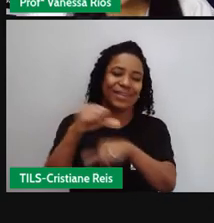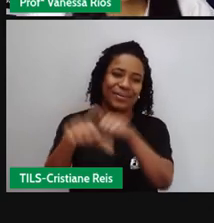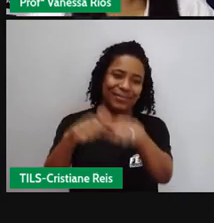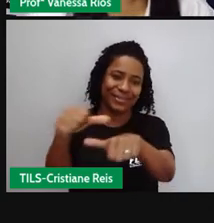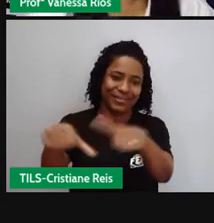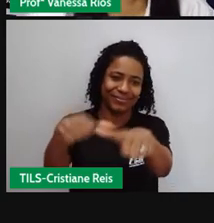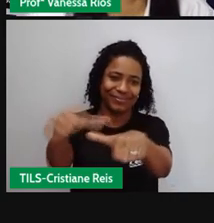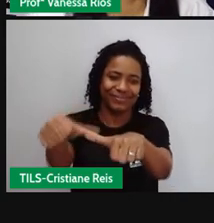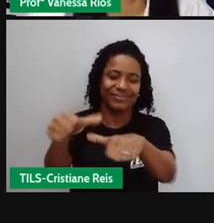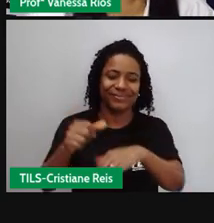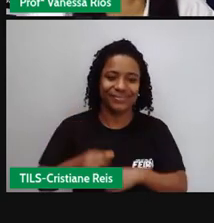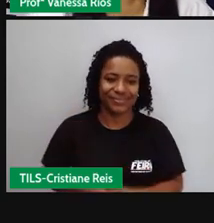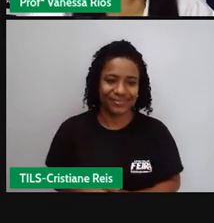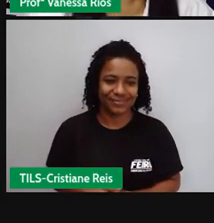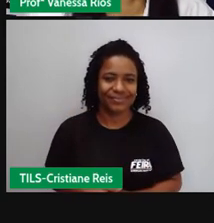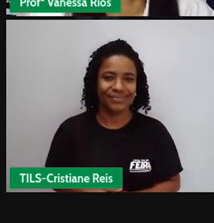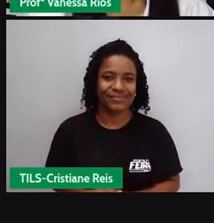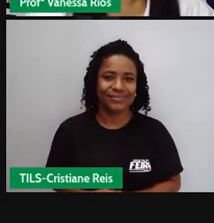também.